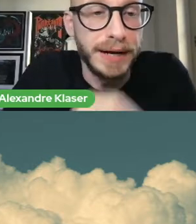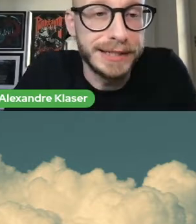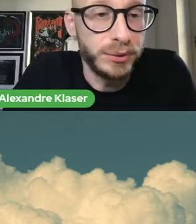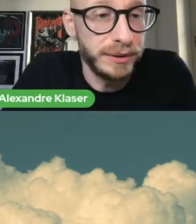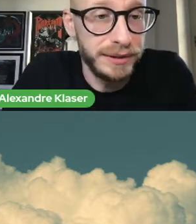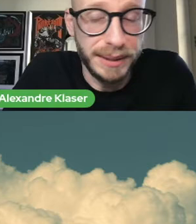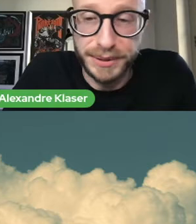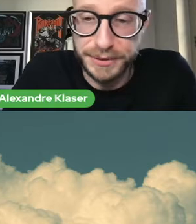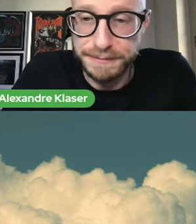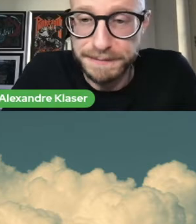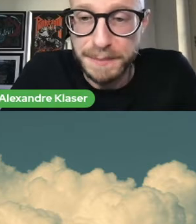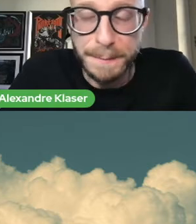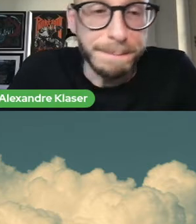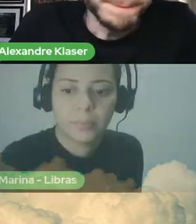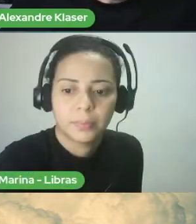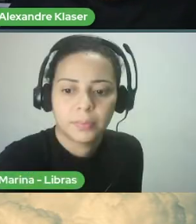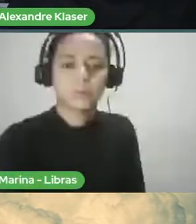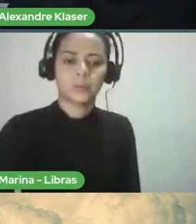Está trocando o intérprete.